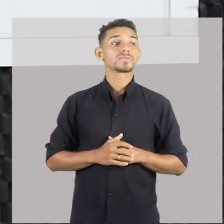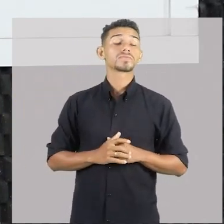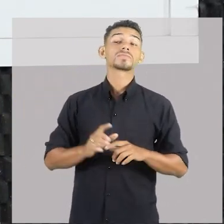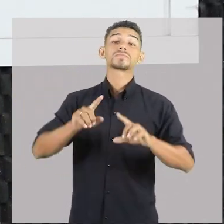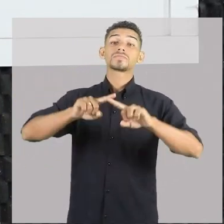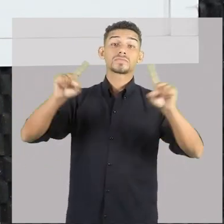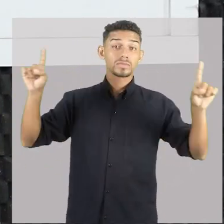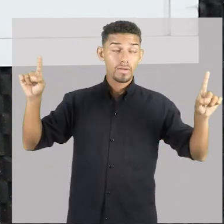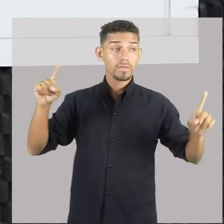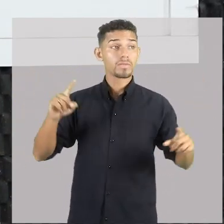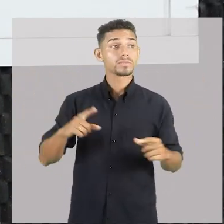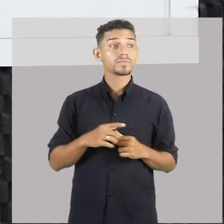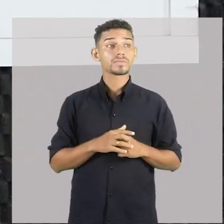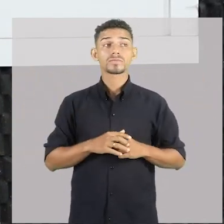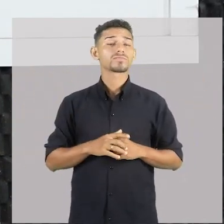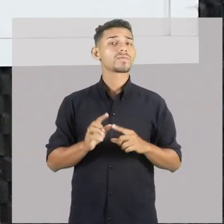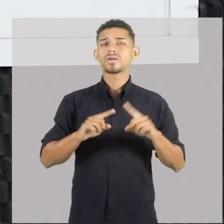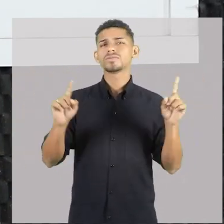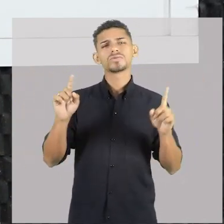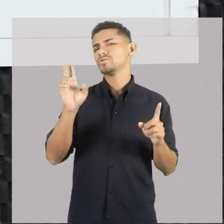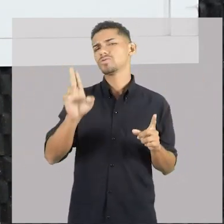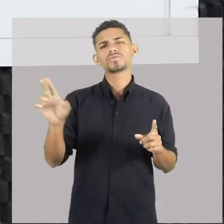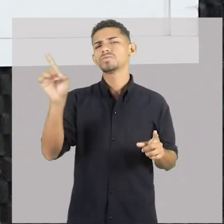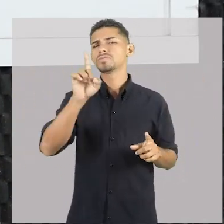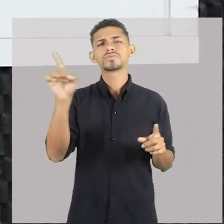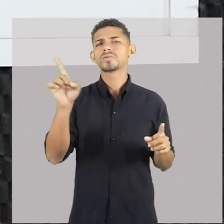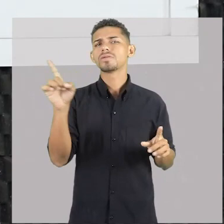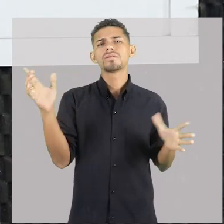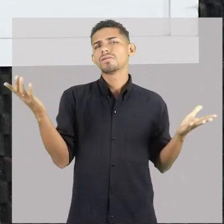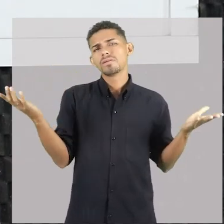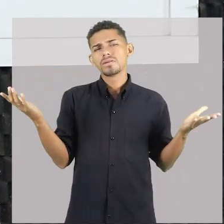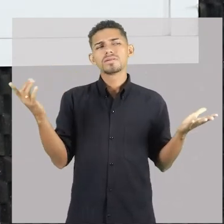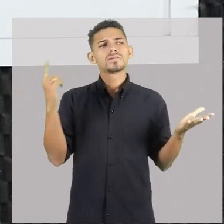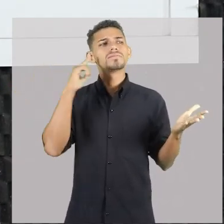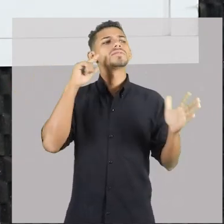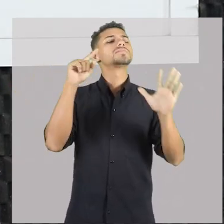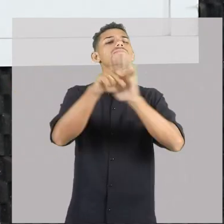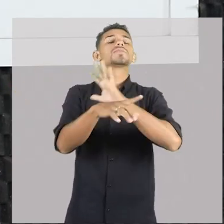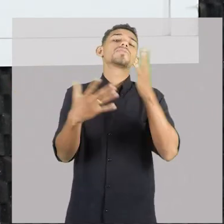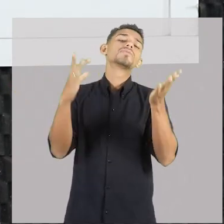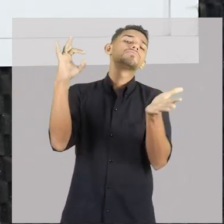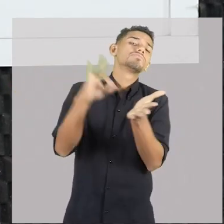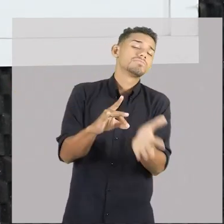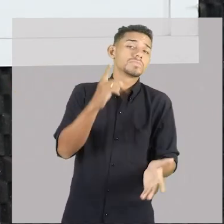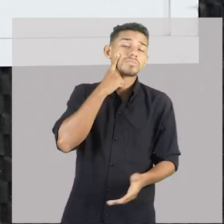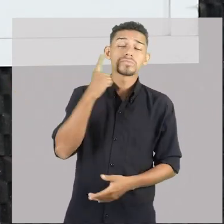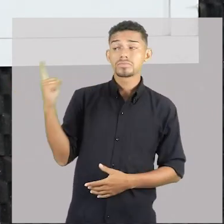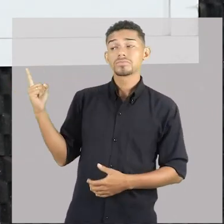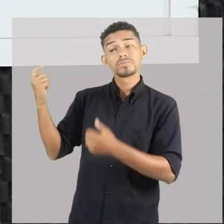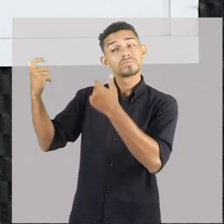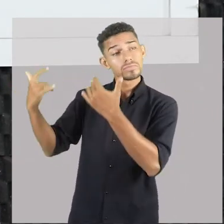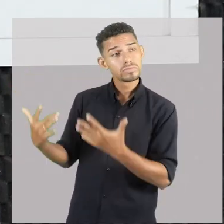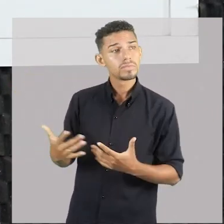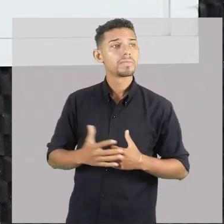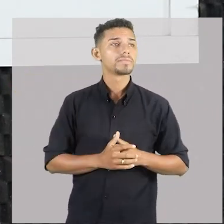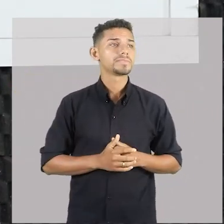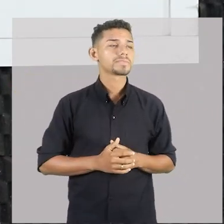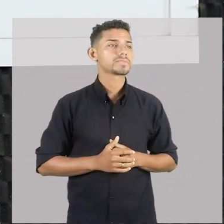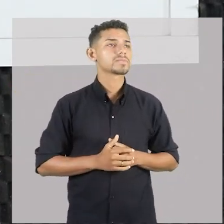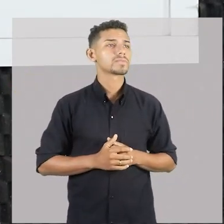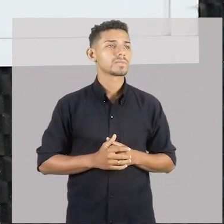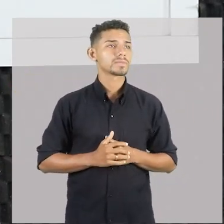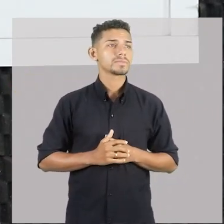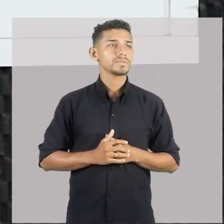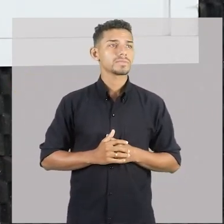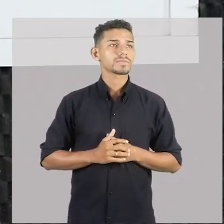Porém, a gente não usa muito isso, mas se pergunta qual é o sentido real, é por isso que eu estou falando. O que